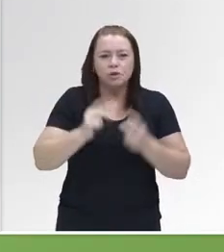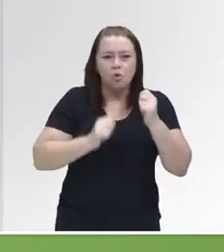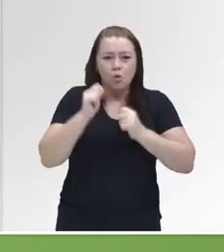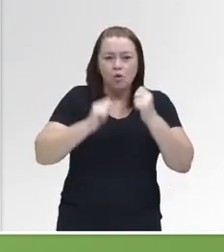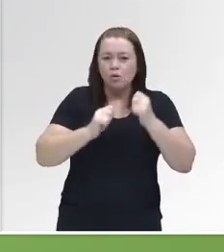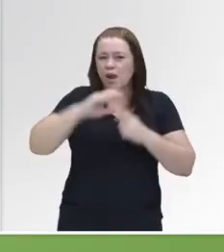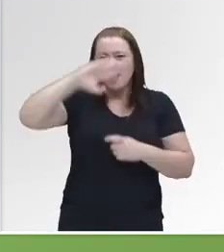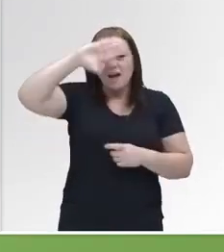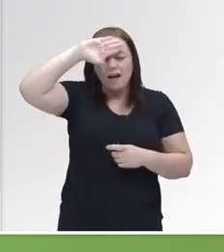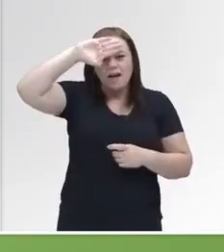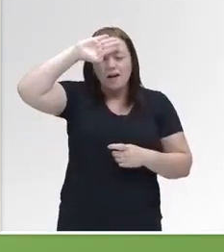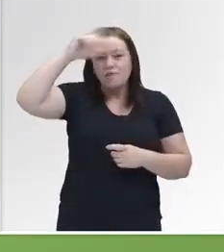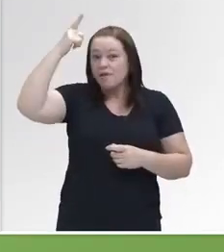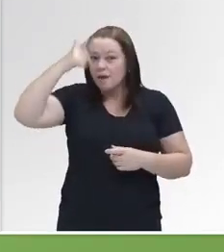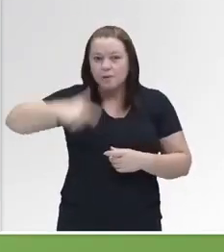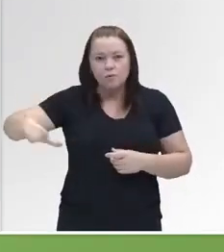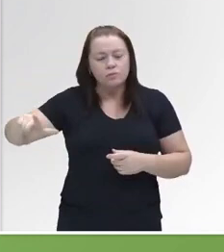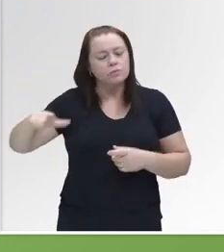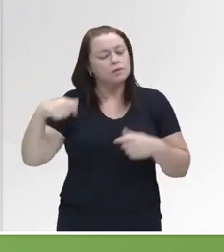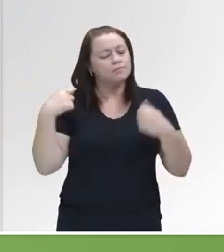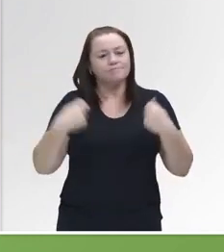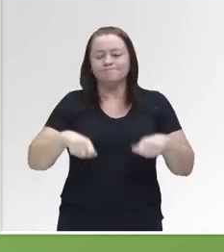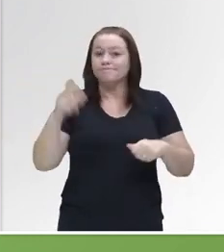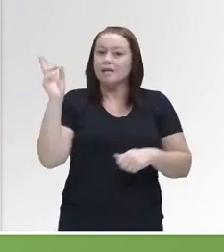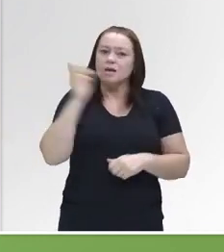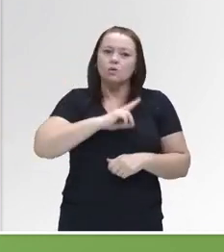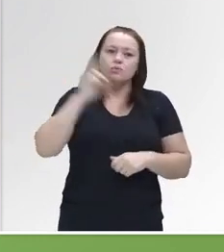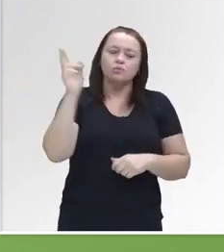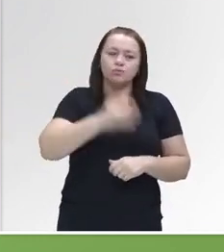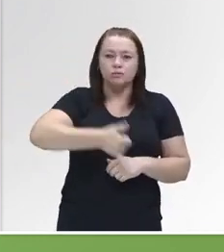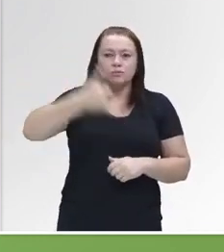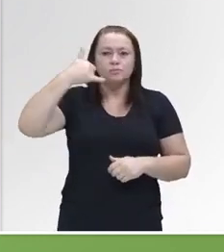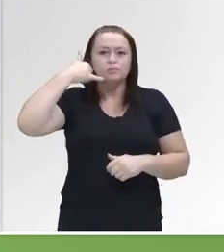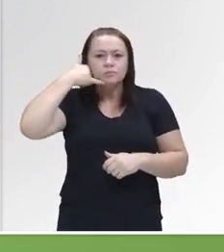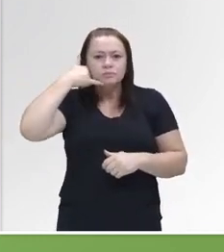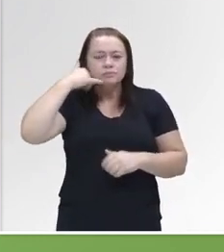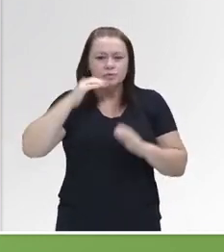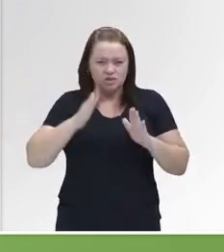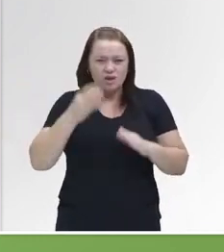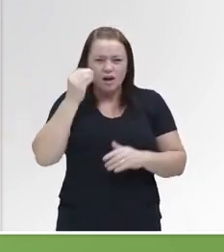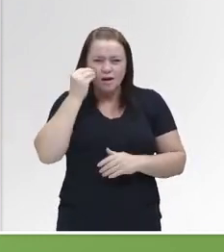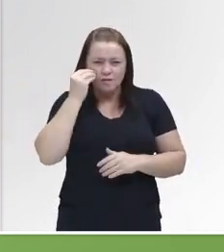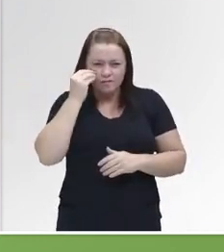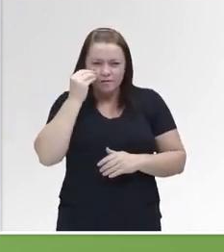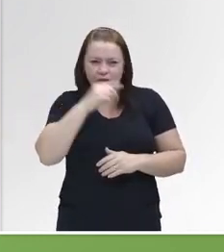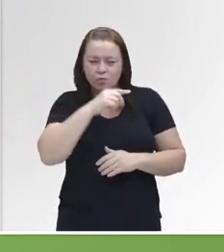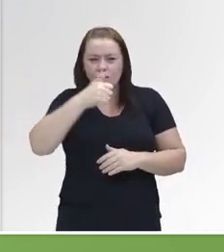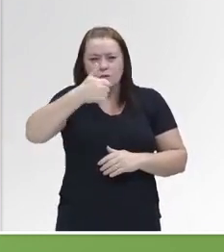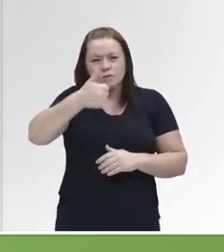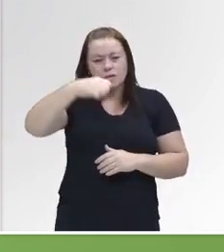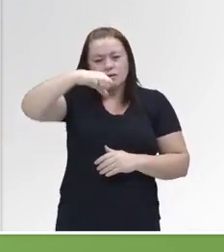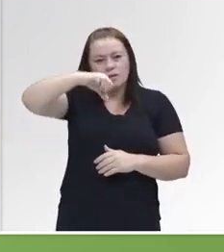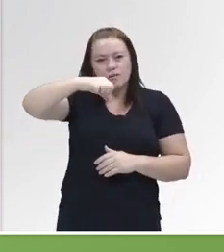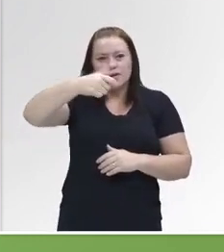febril, aí precisa ligar para a emergência, que é aquela emergência que a gente já conversou com 192,